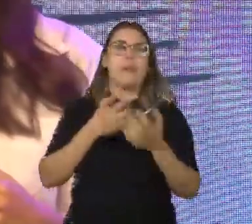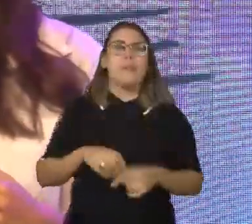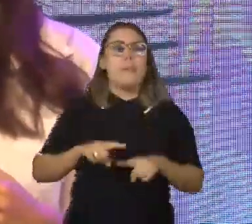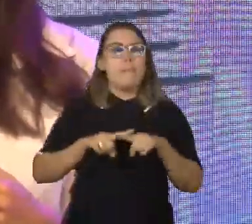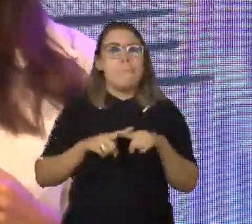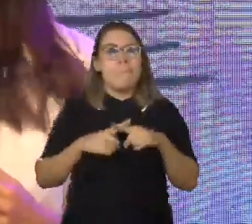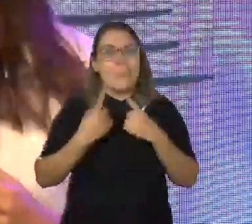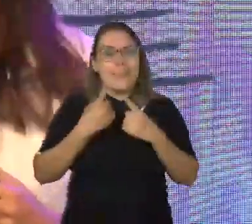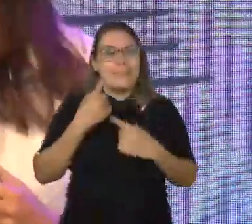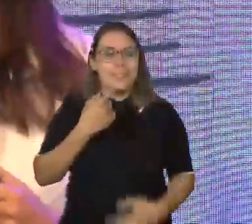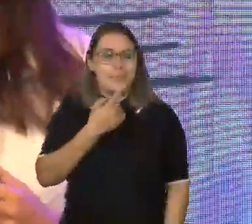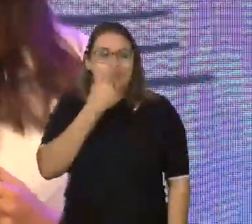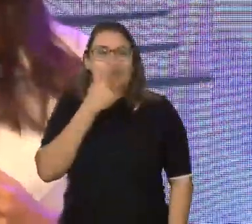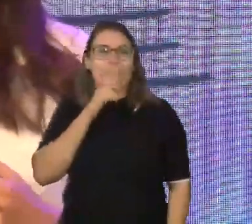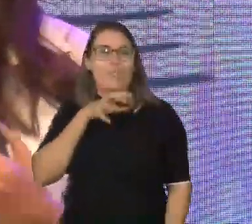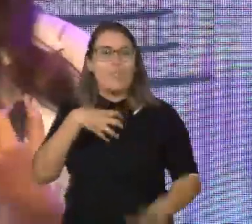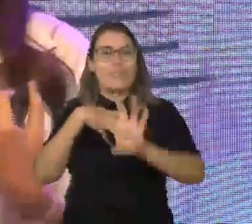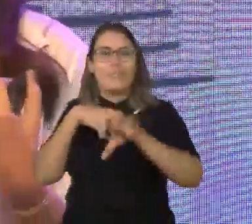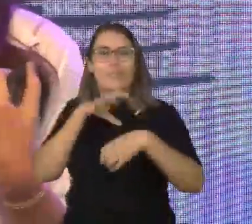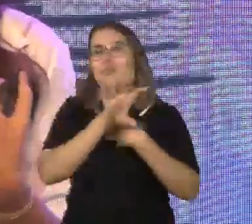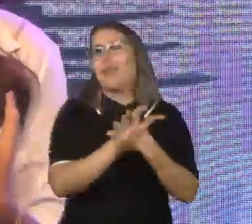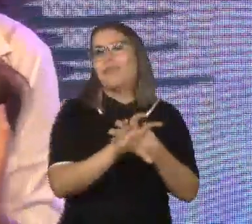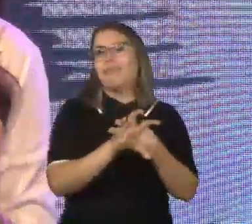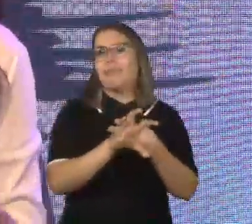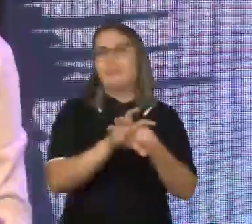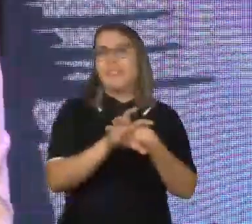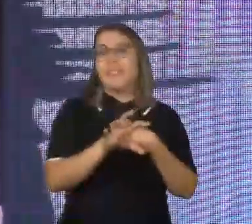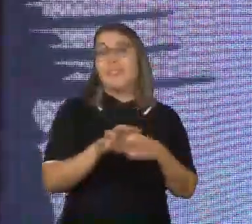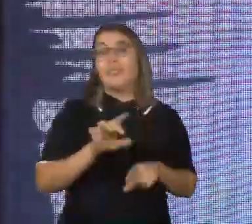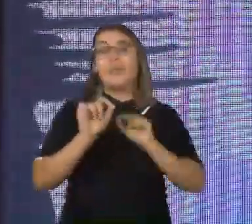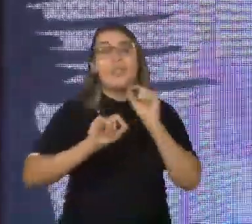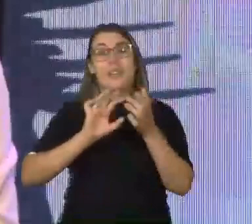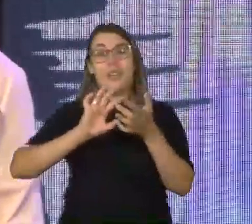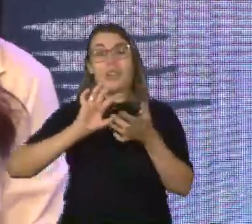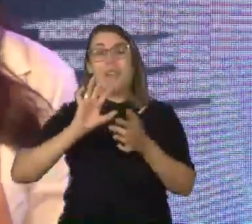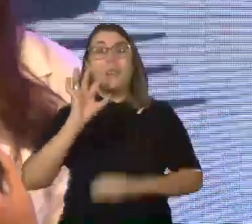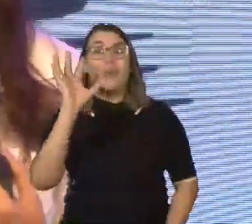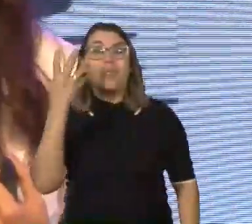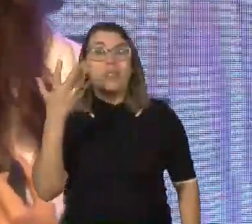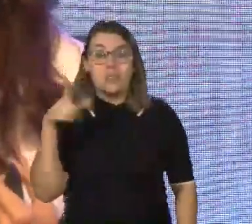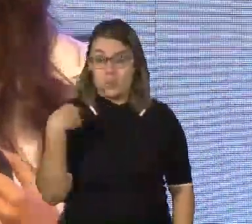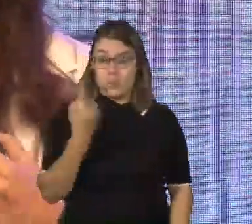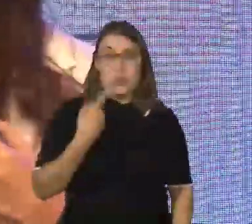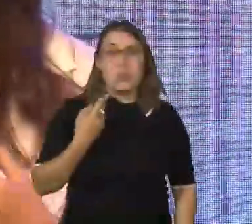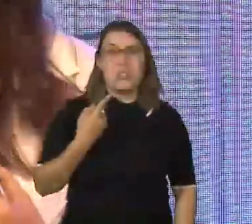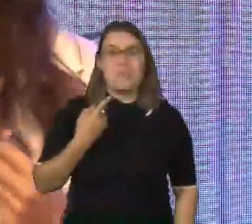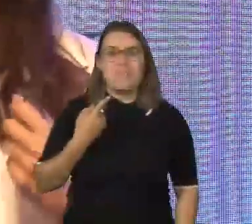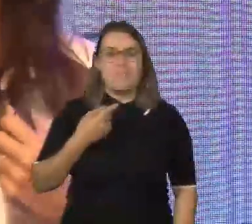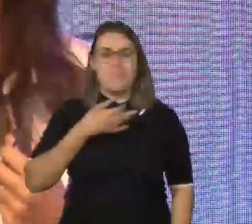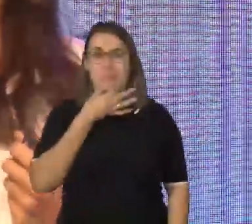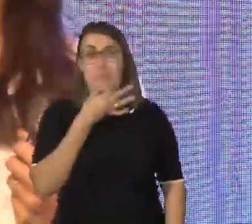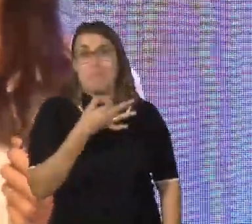nós simpatizamos por elas. Nós temos um preconceito. Todos os seres humanos têm